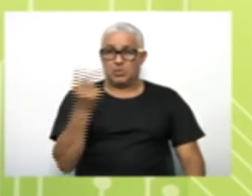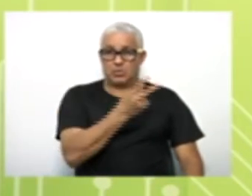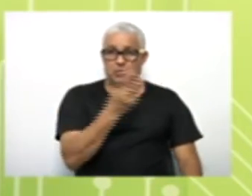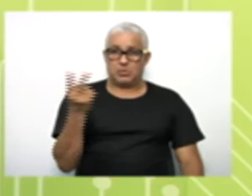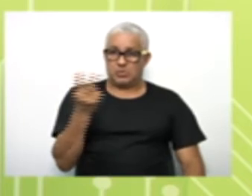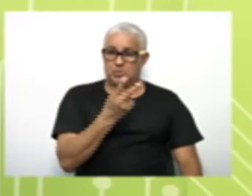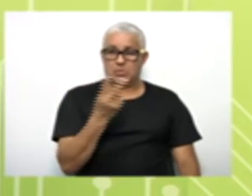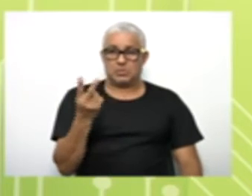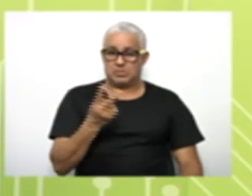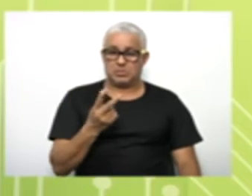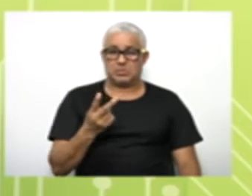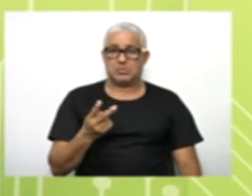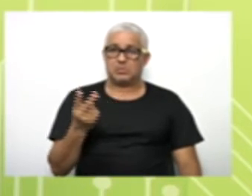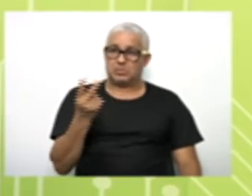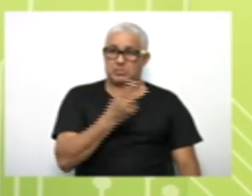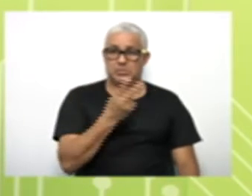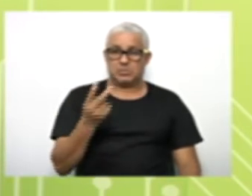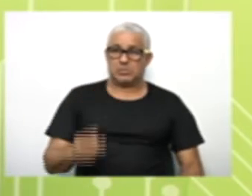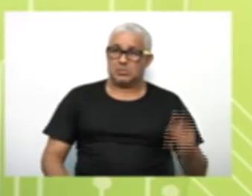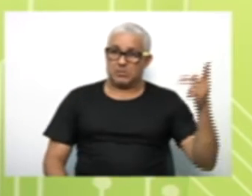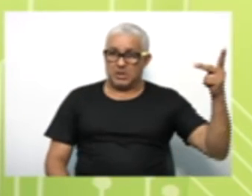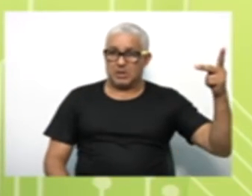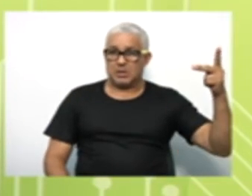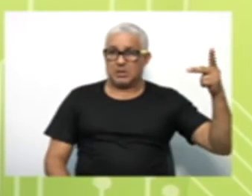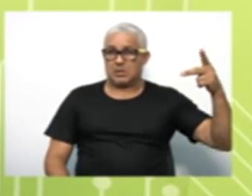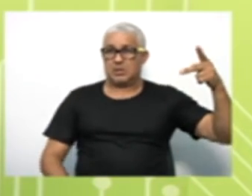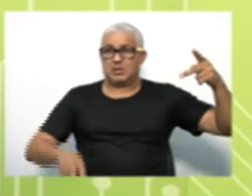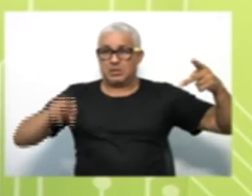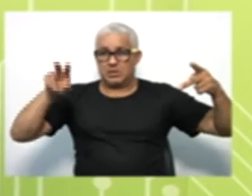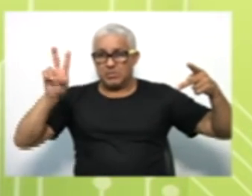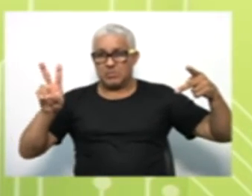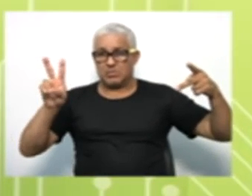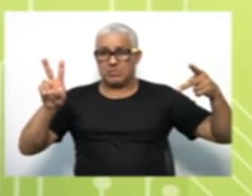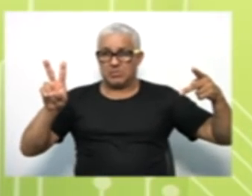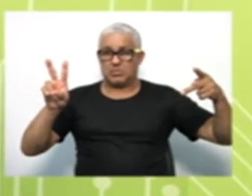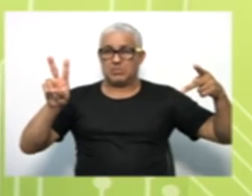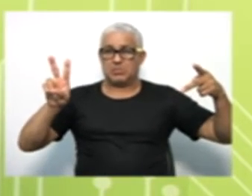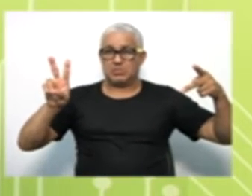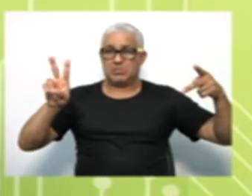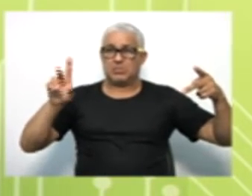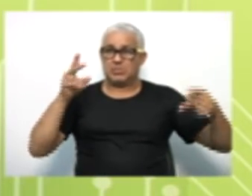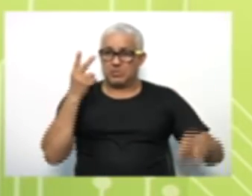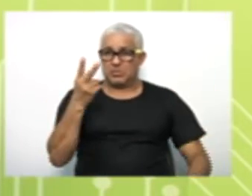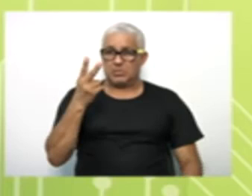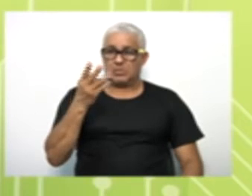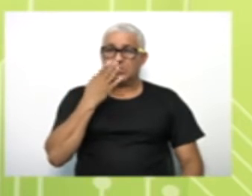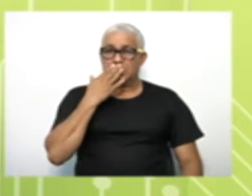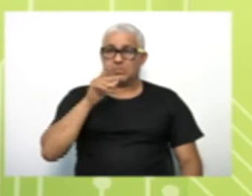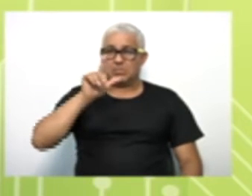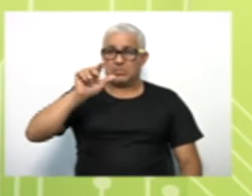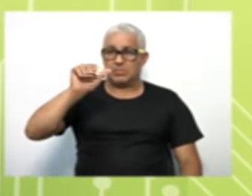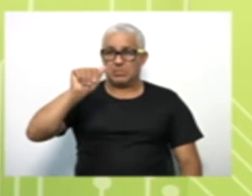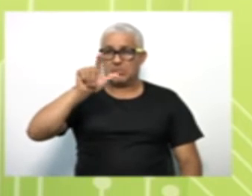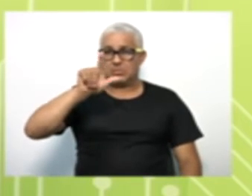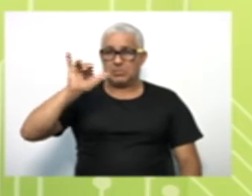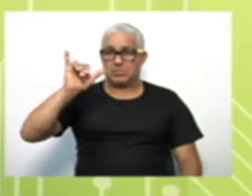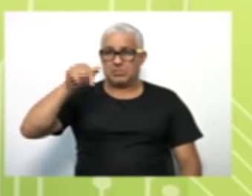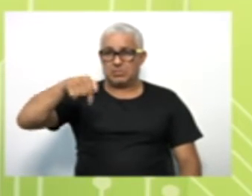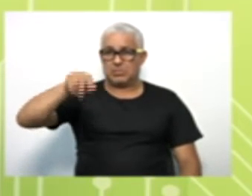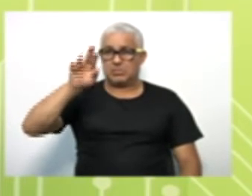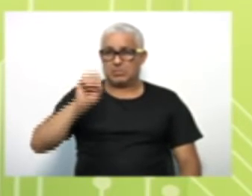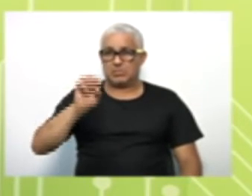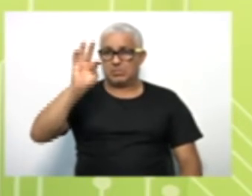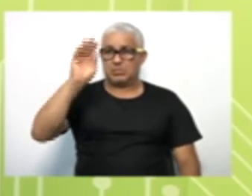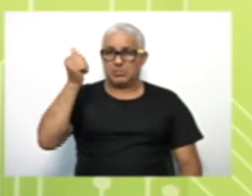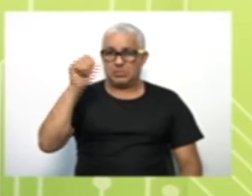produtos, PGBL e VGBL, existem dois tipos de alíquotas, dois tipos de regimes, dois